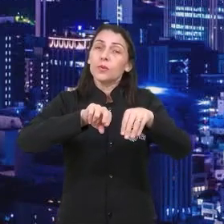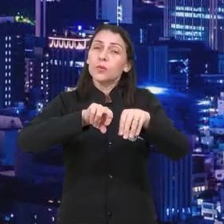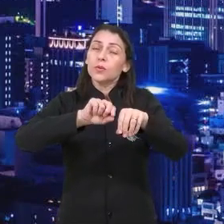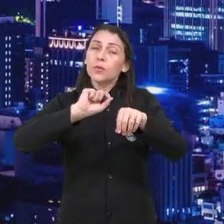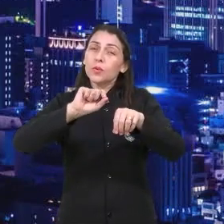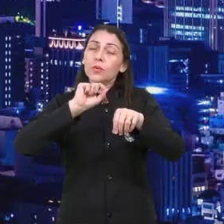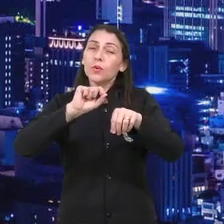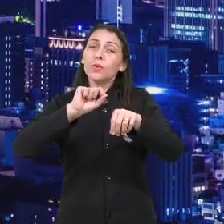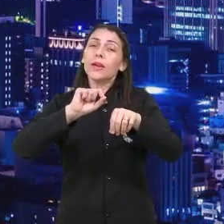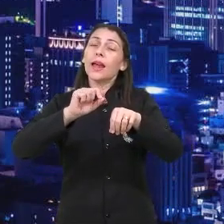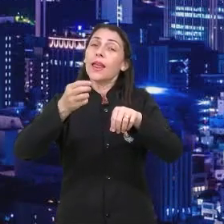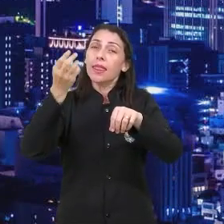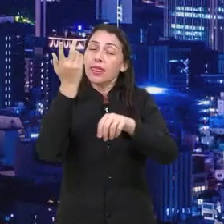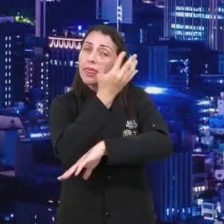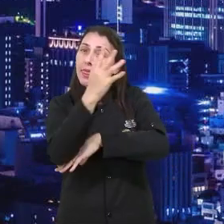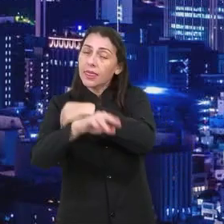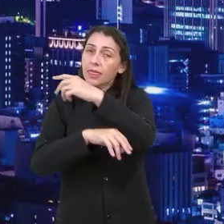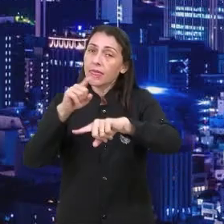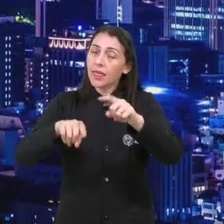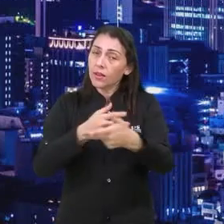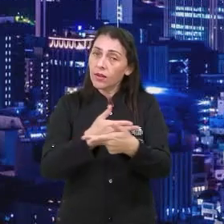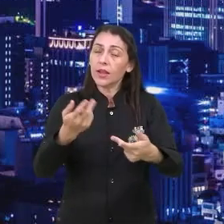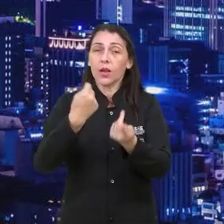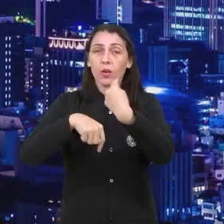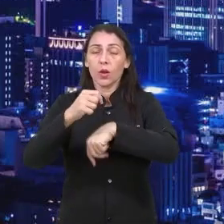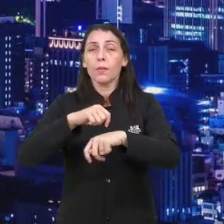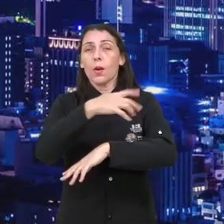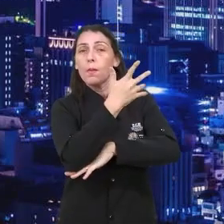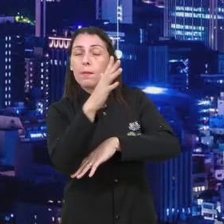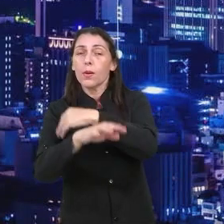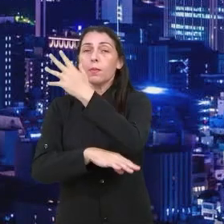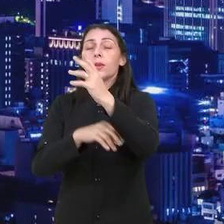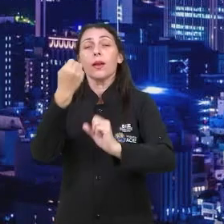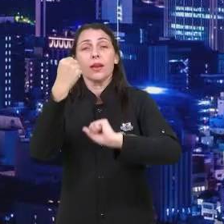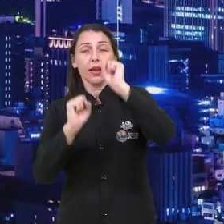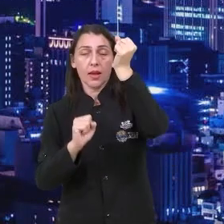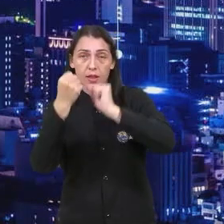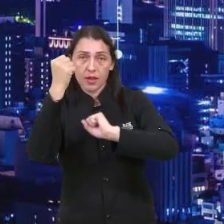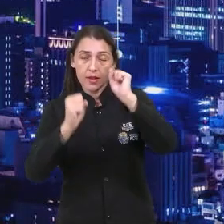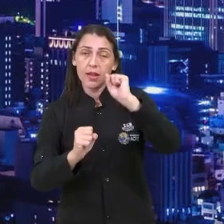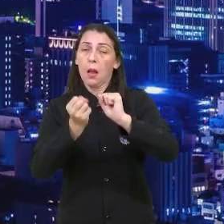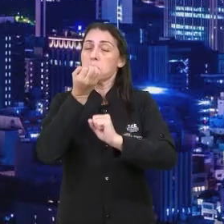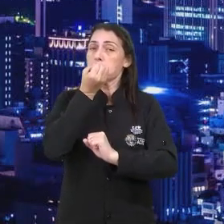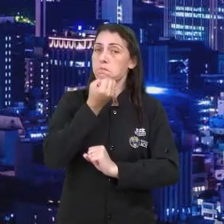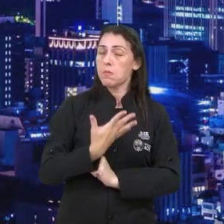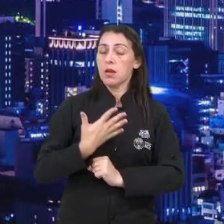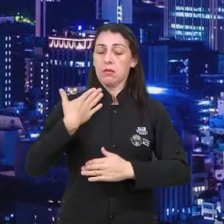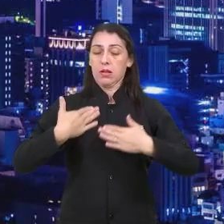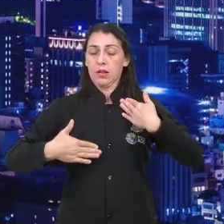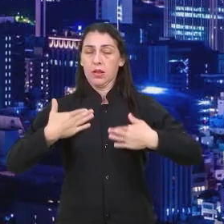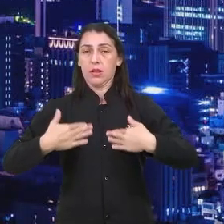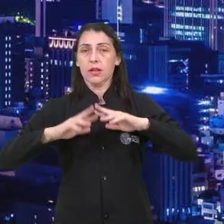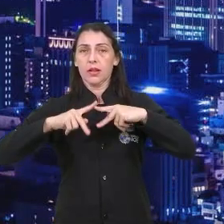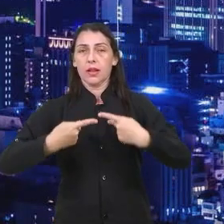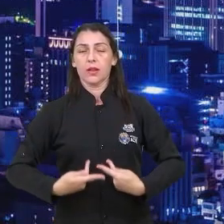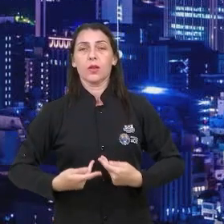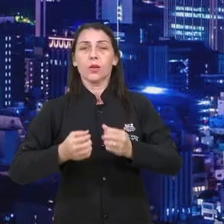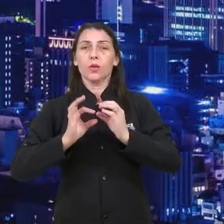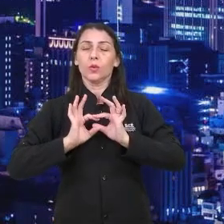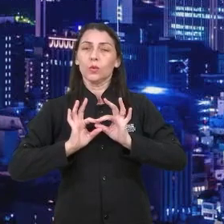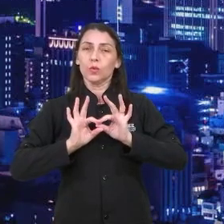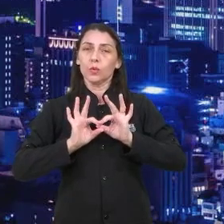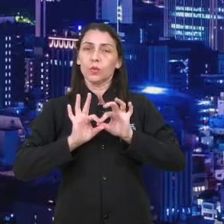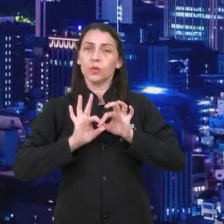sustentável, para que a economia, o meio ambiente, a indústria, o bem-estar humano caminhem no